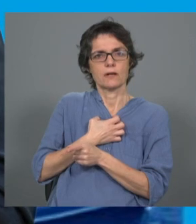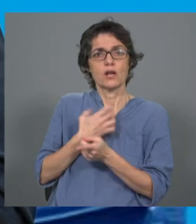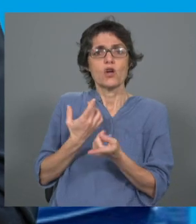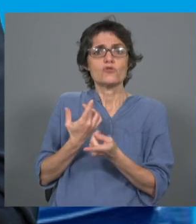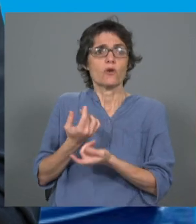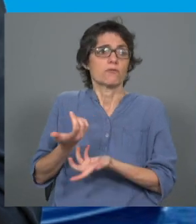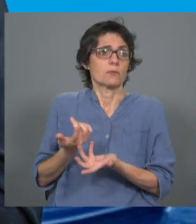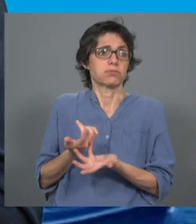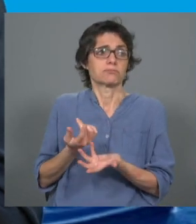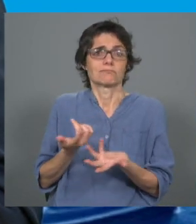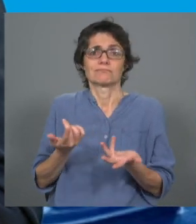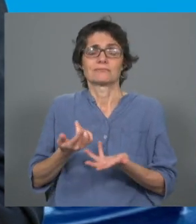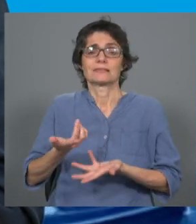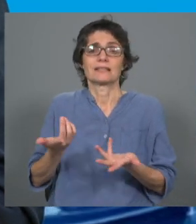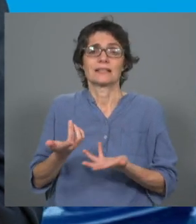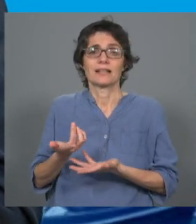de mesa, mas serem, de facto,